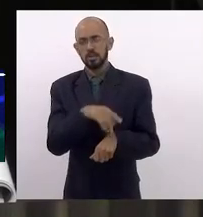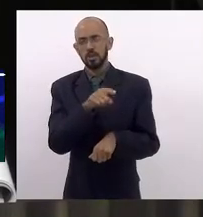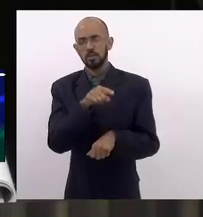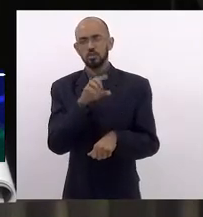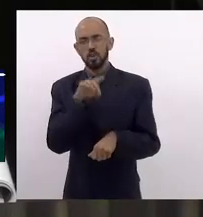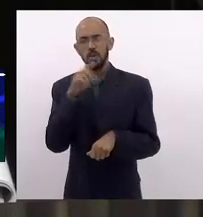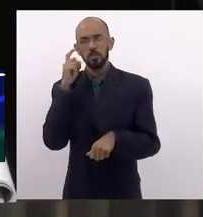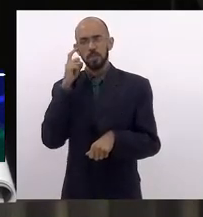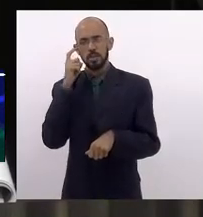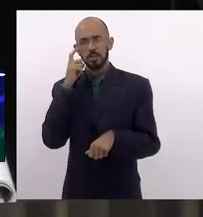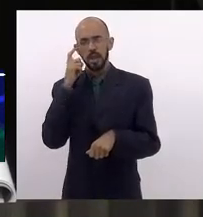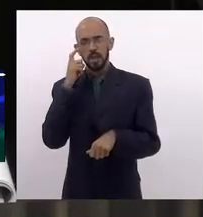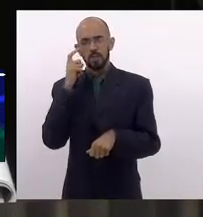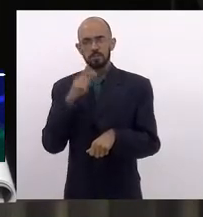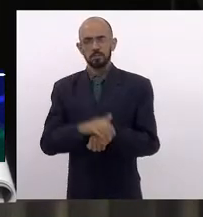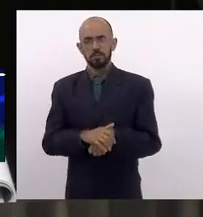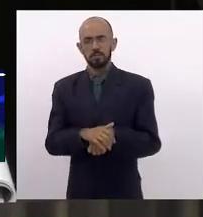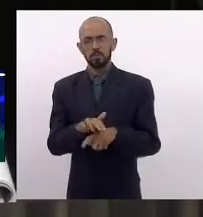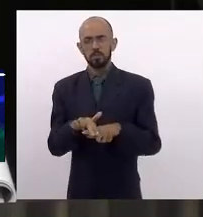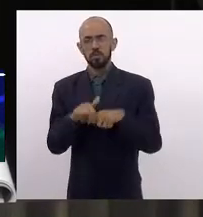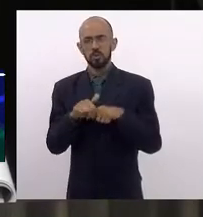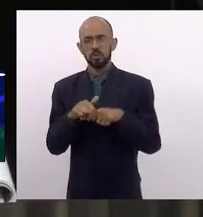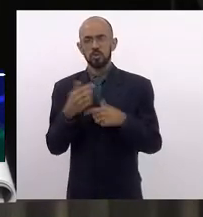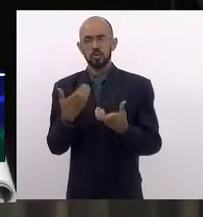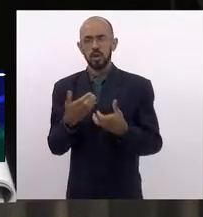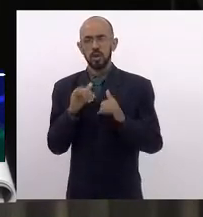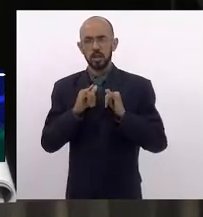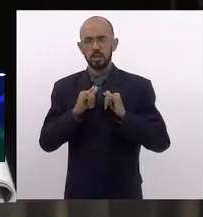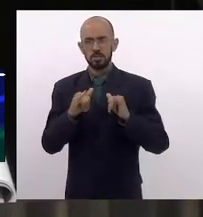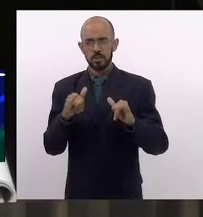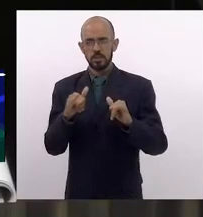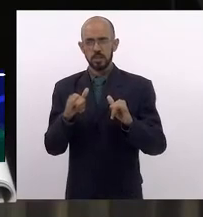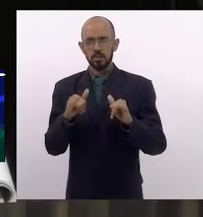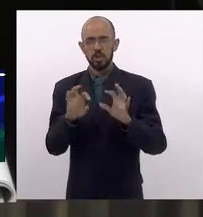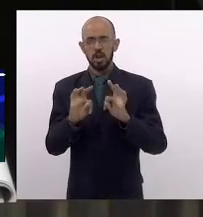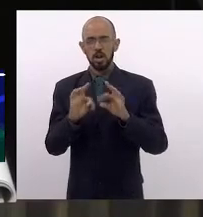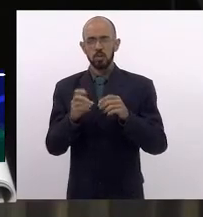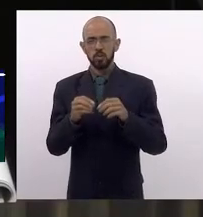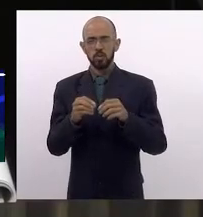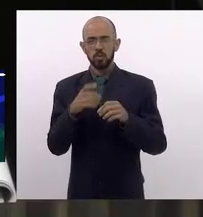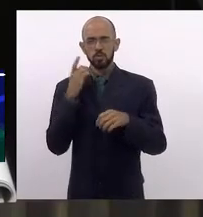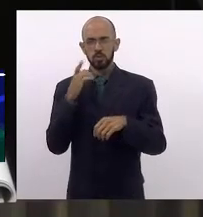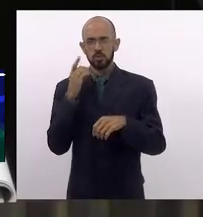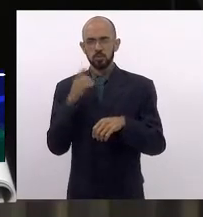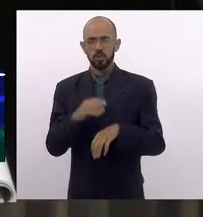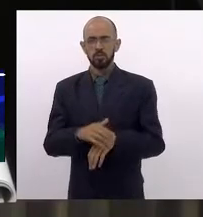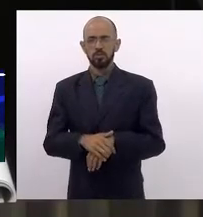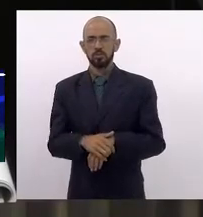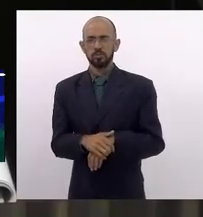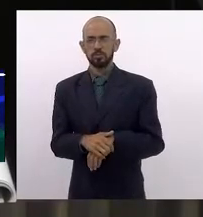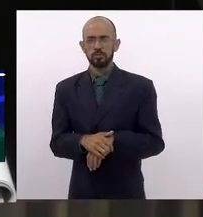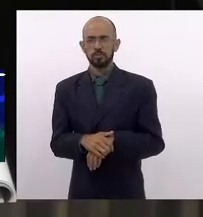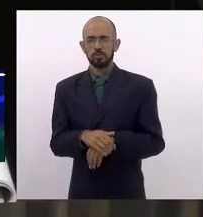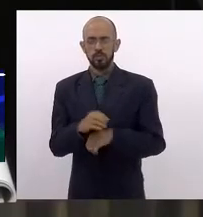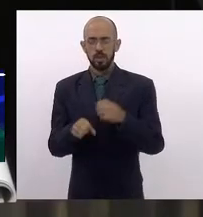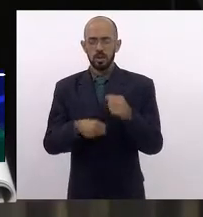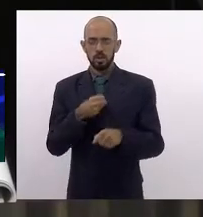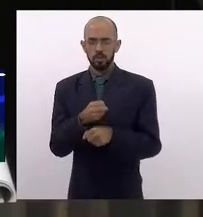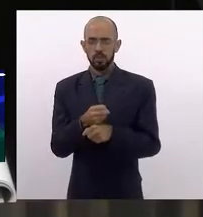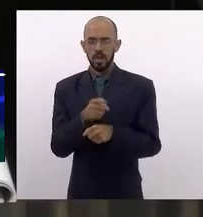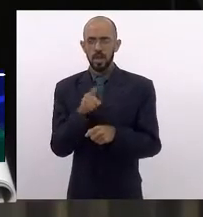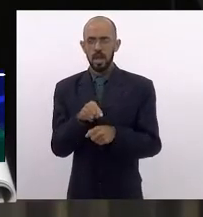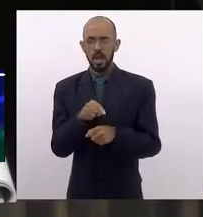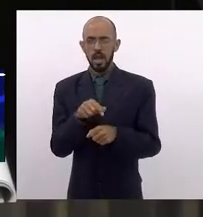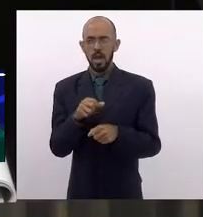fazer uma reflexão por isso que eu queria deixar essa mensagem aqui a todos de ficar nessa casa ano que vem o ano de